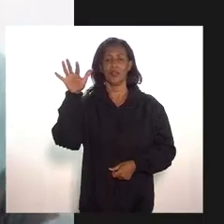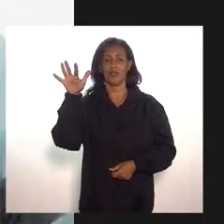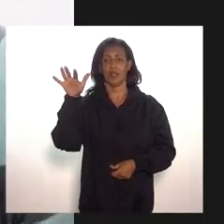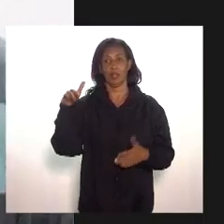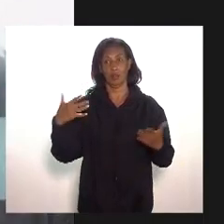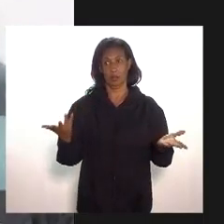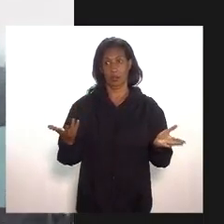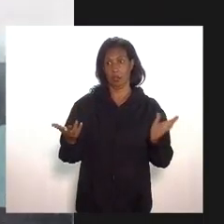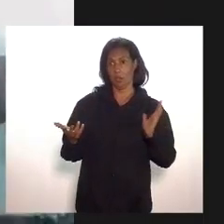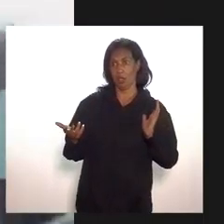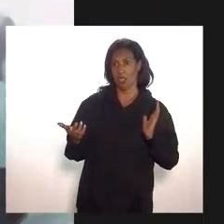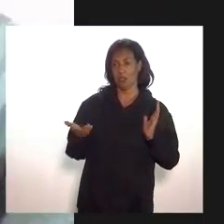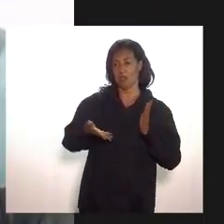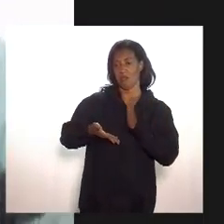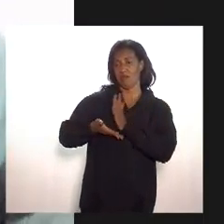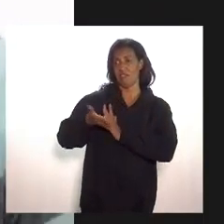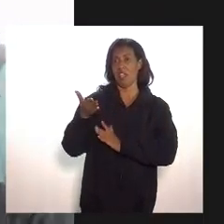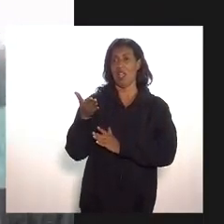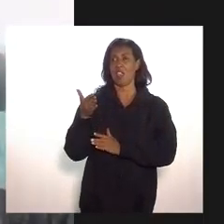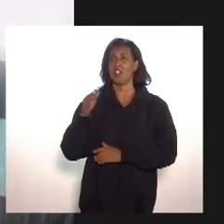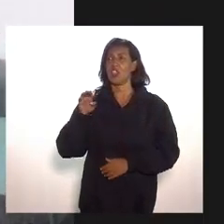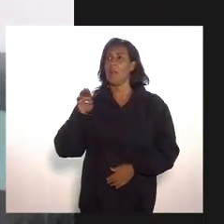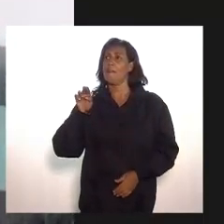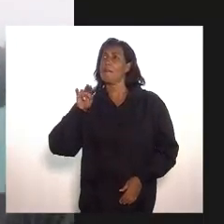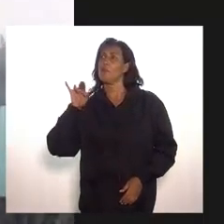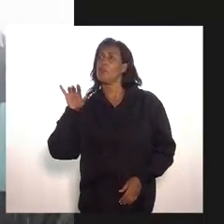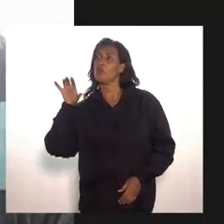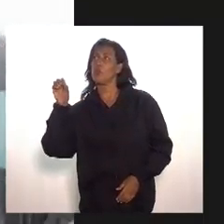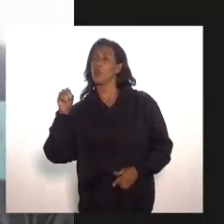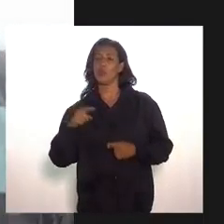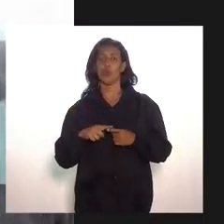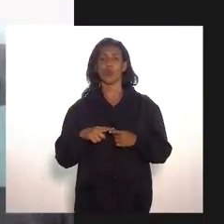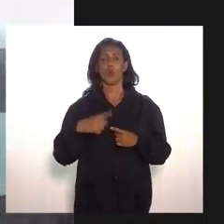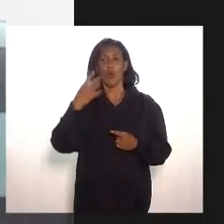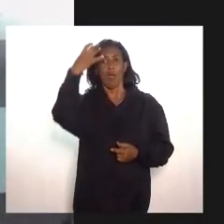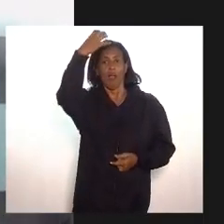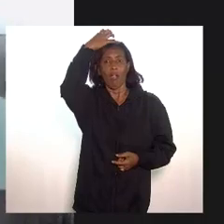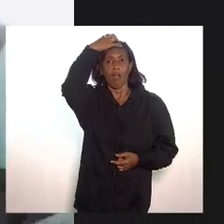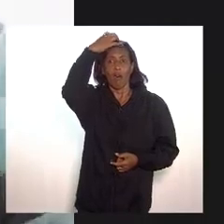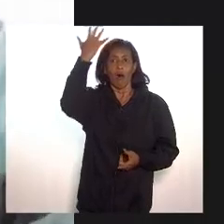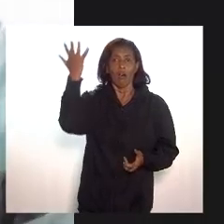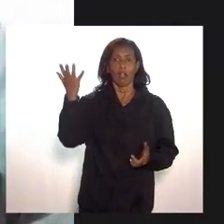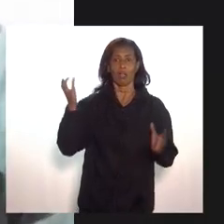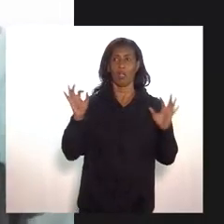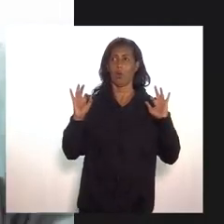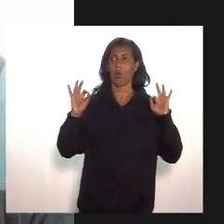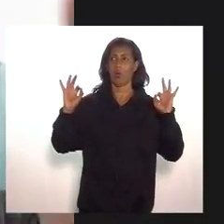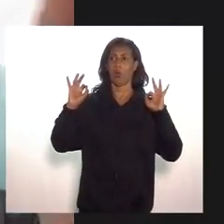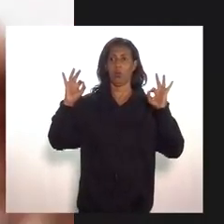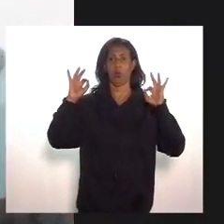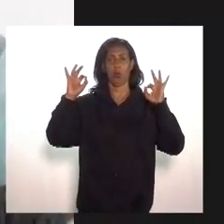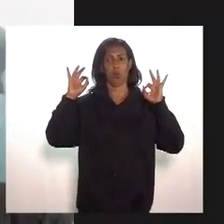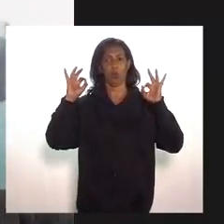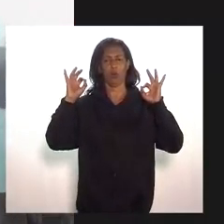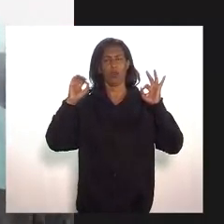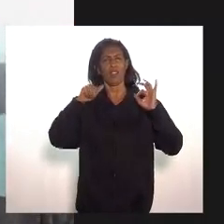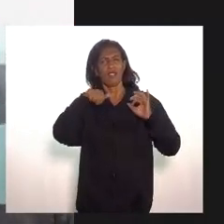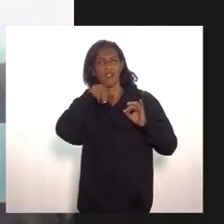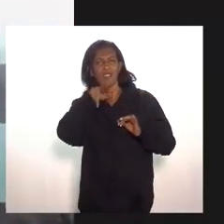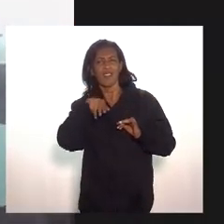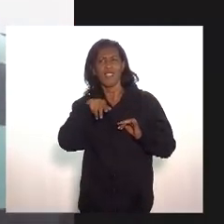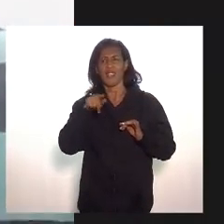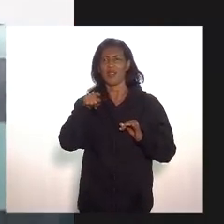ricos estão indo para Búzios, em Angra, conseguem suportar as medidas de isolamento em suas mansões. Agora, quem fica refém